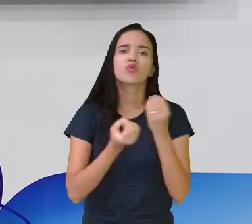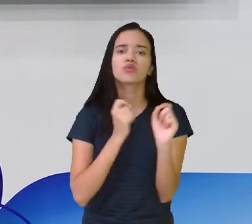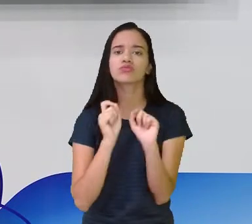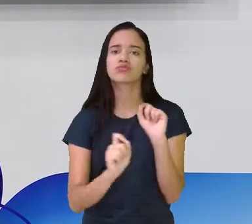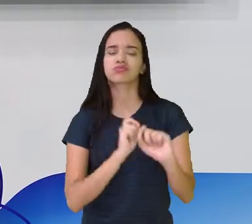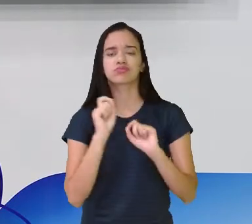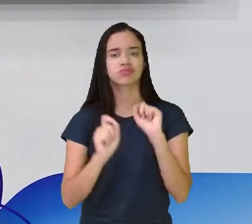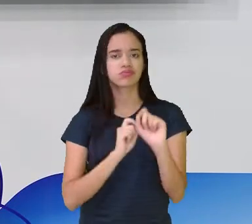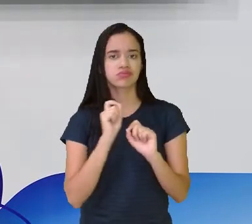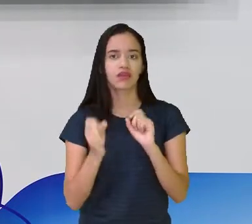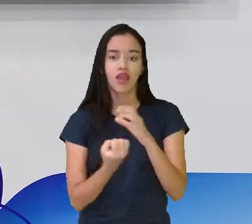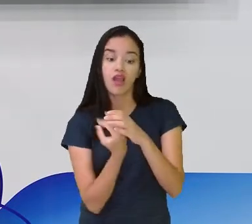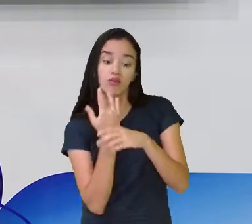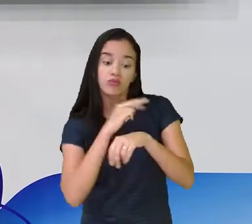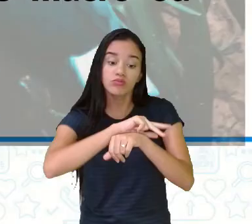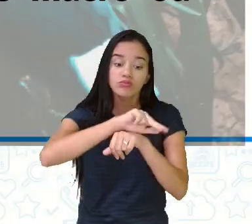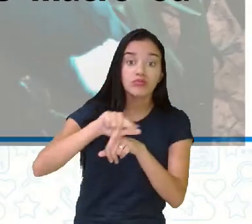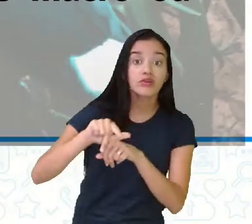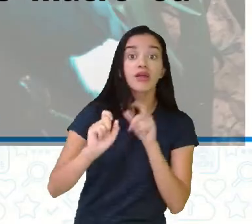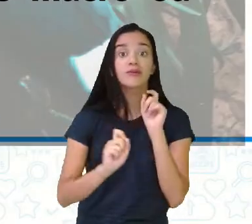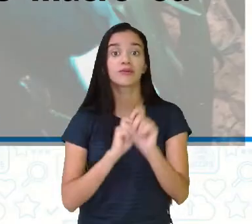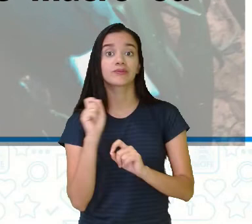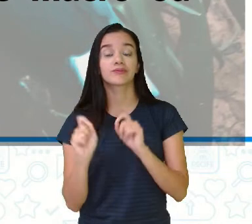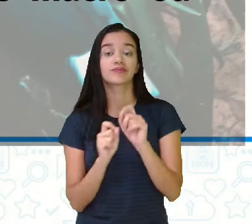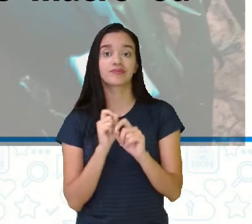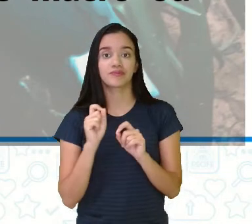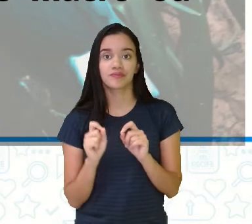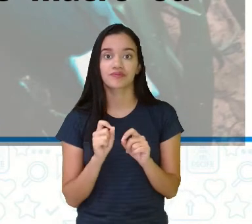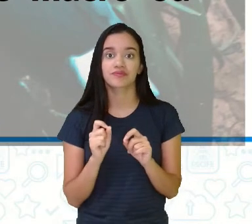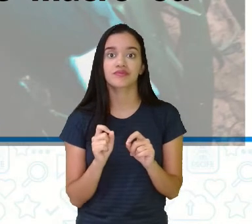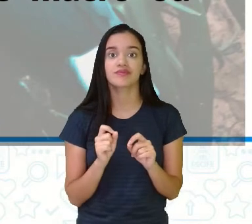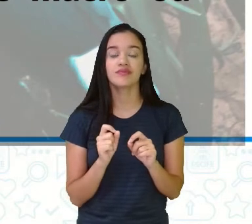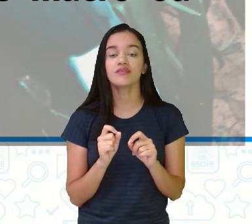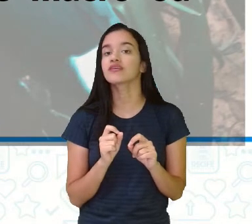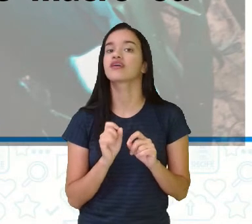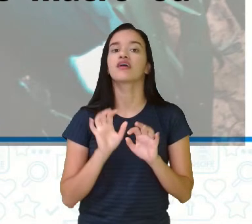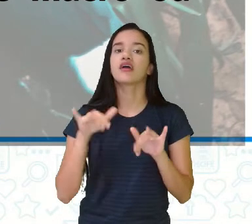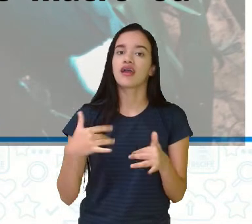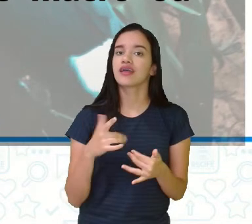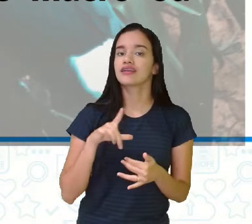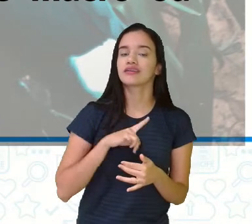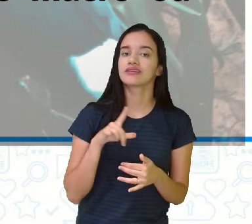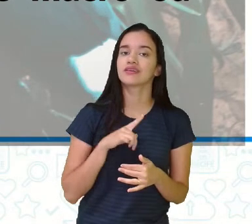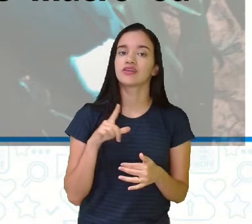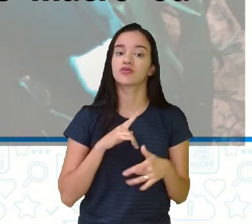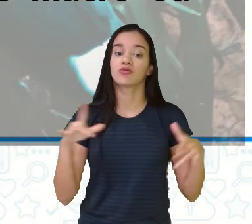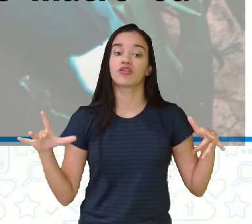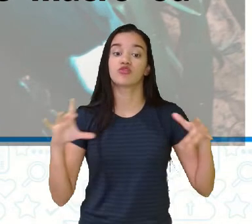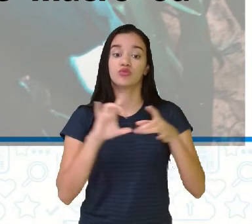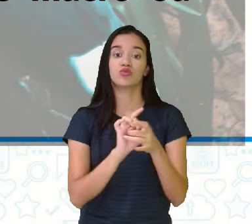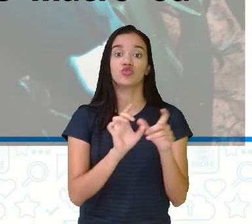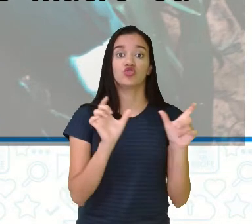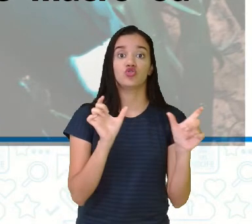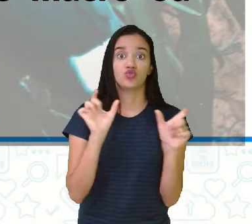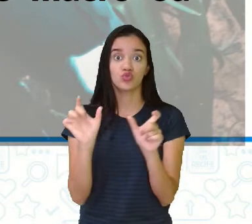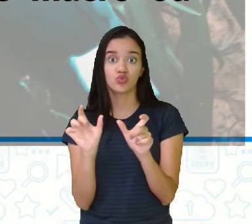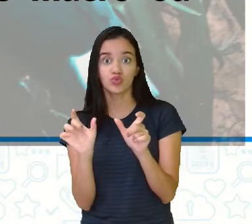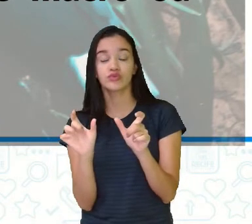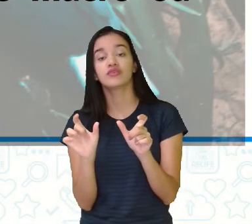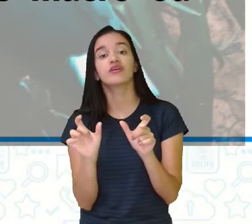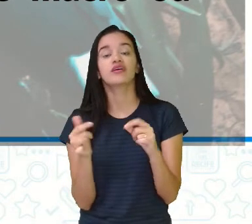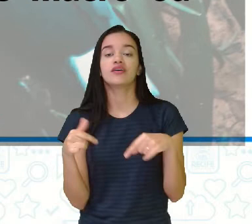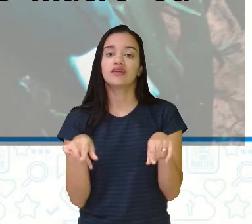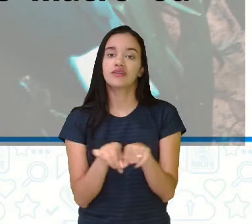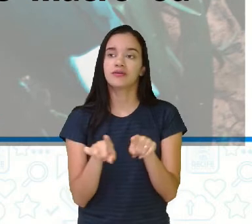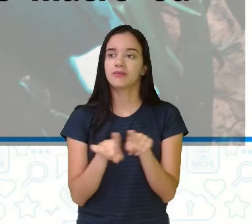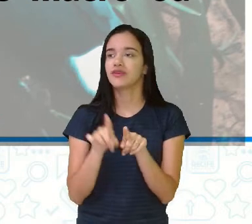essa biodiversidade nada mais é do que é uma expressão que provém da união dos termos diversidade